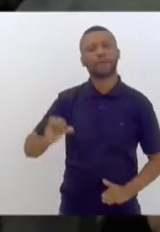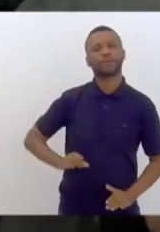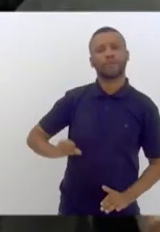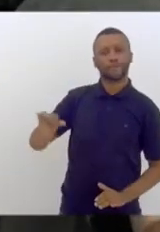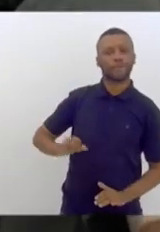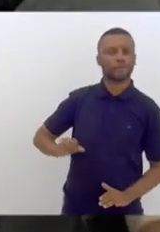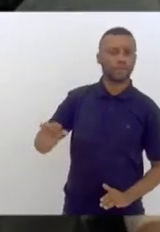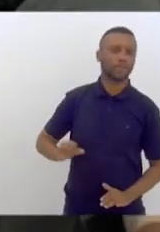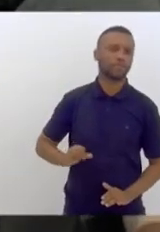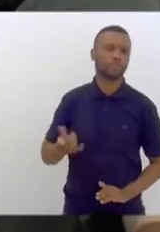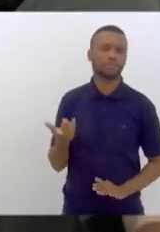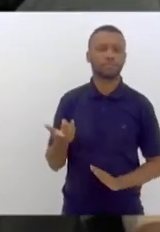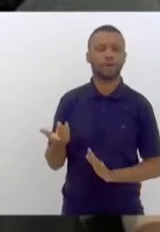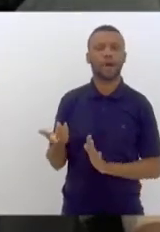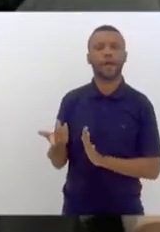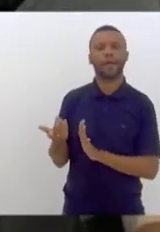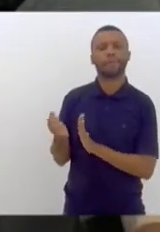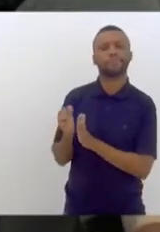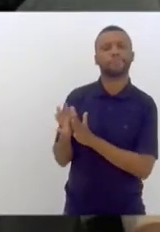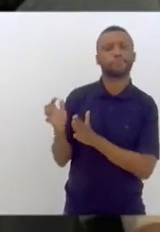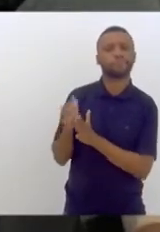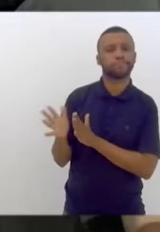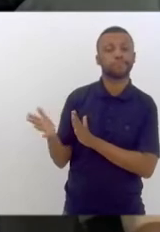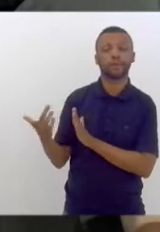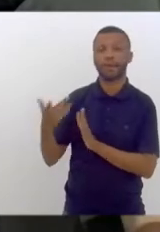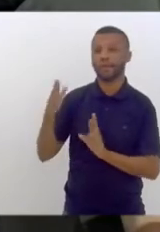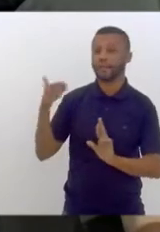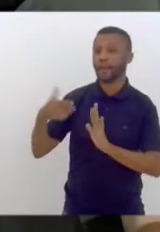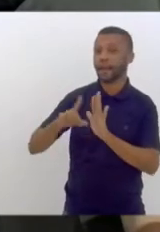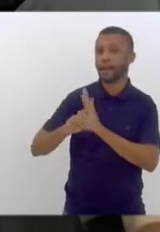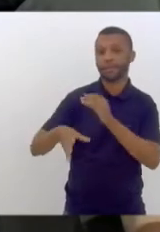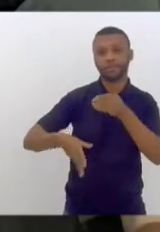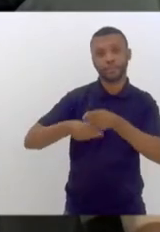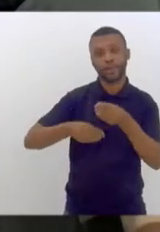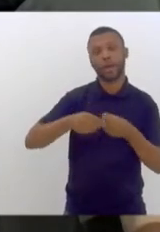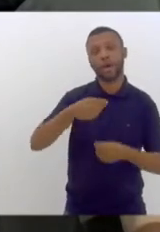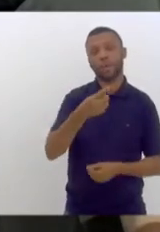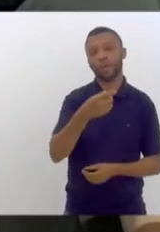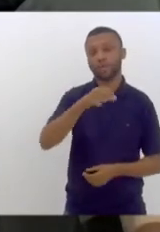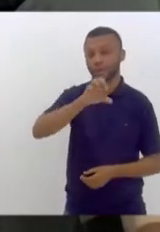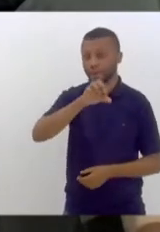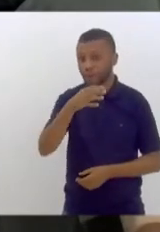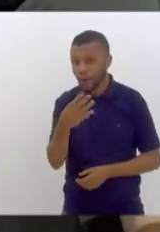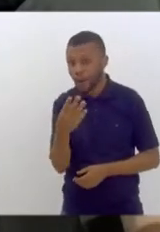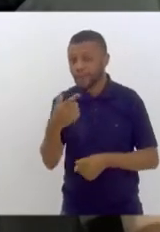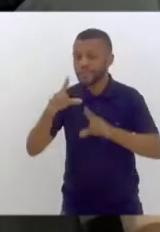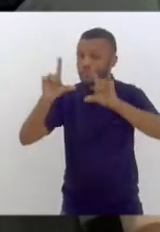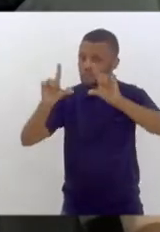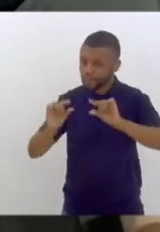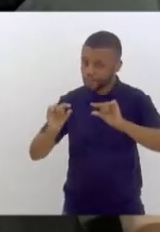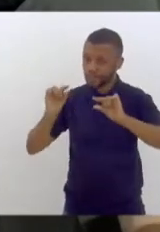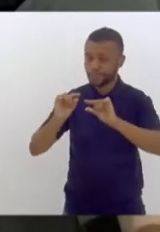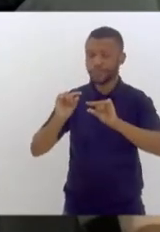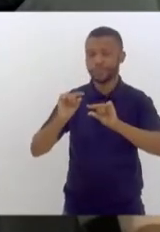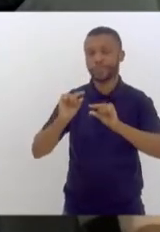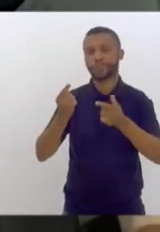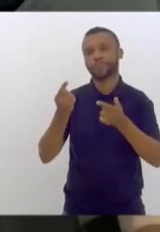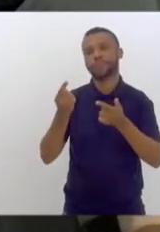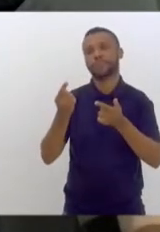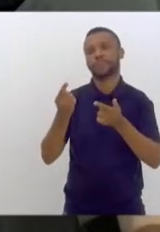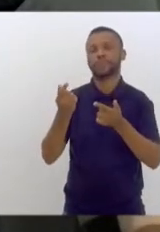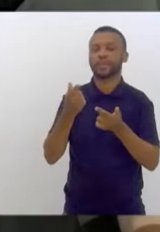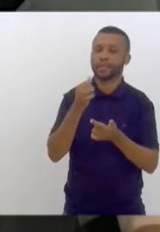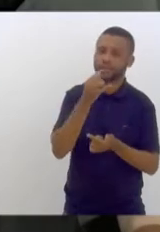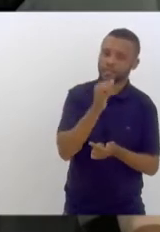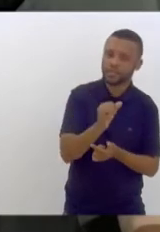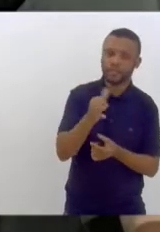com as perdas referentes à Lei Complementar 194, que reduziu o ICMS, a alíquota de ICMS dos combustíveis, de energia,